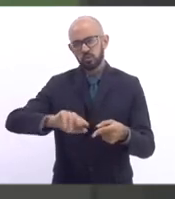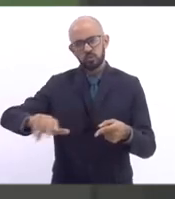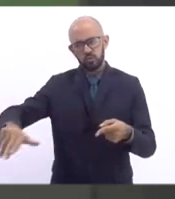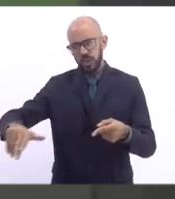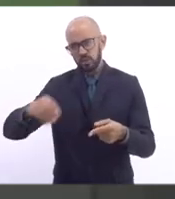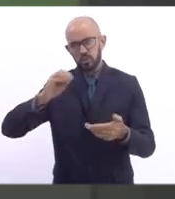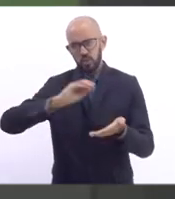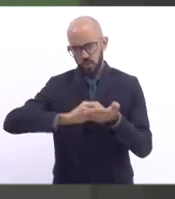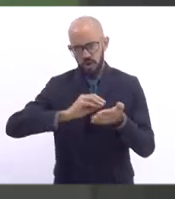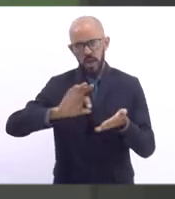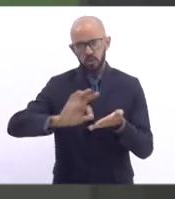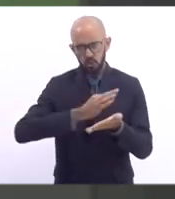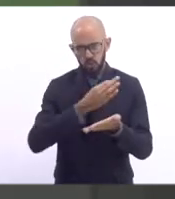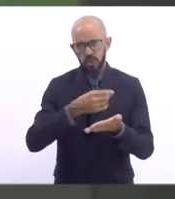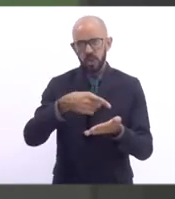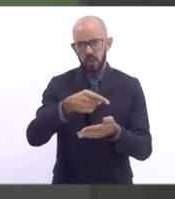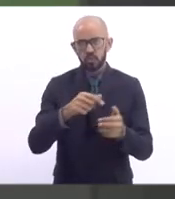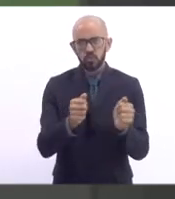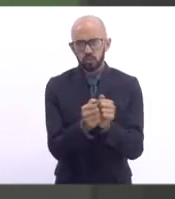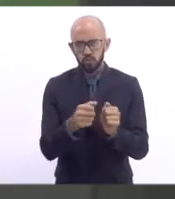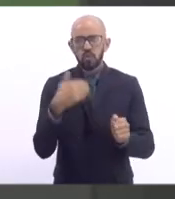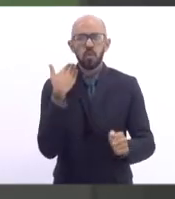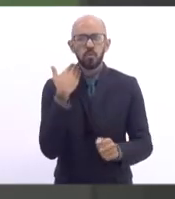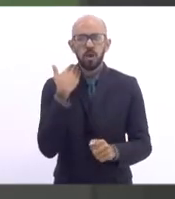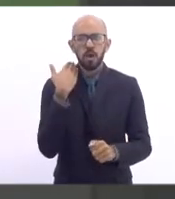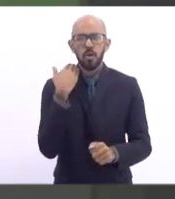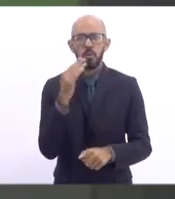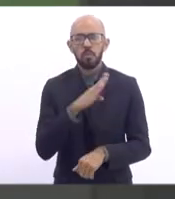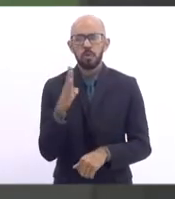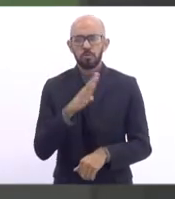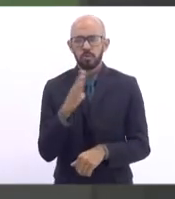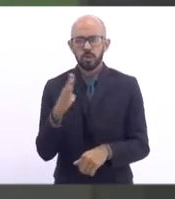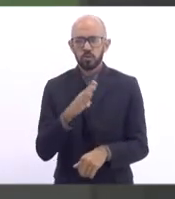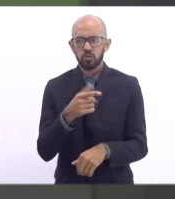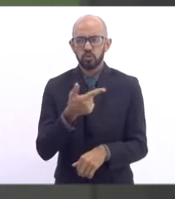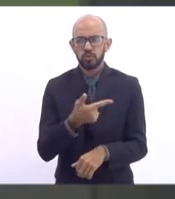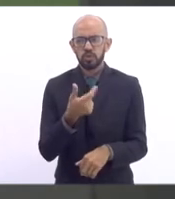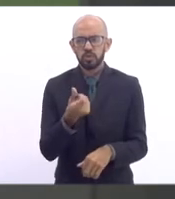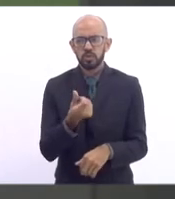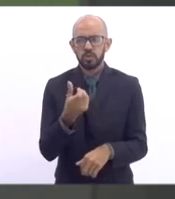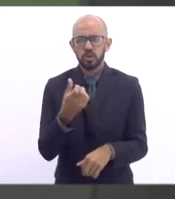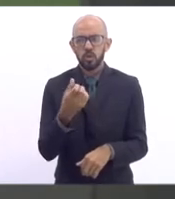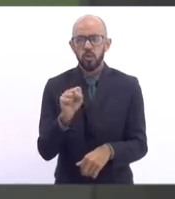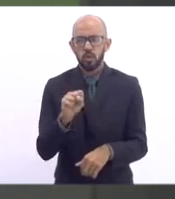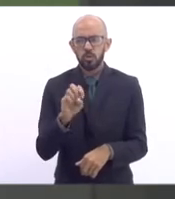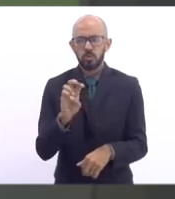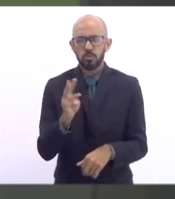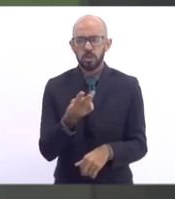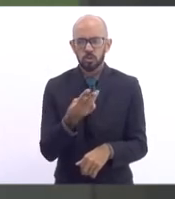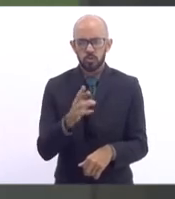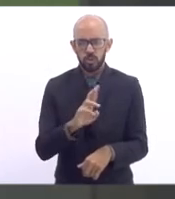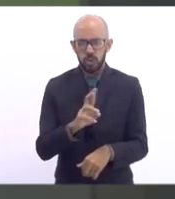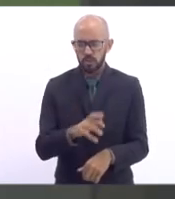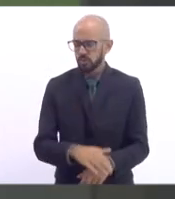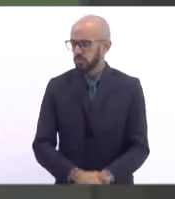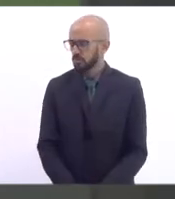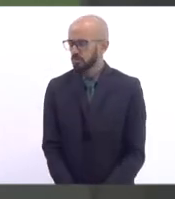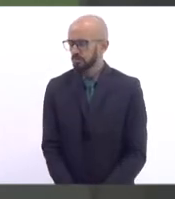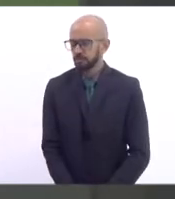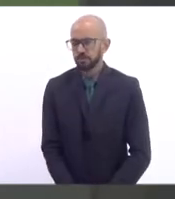lembrar a gente o rio Banco do Brasil no valor de 268 milhões de reais né